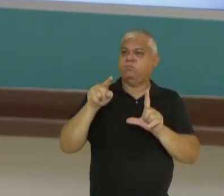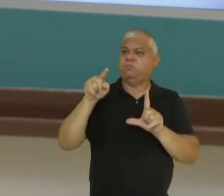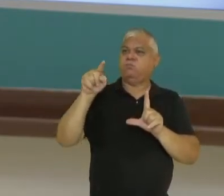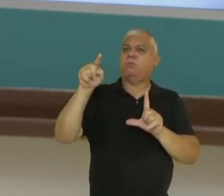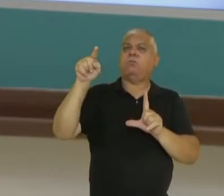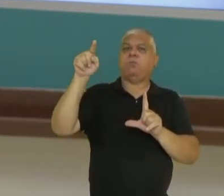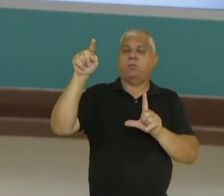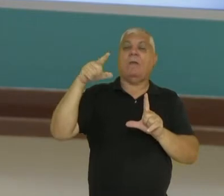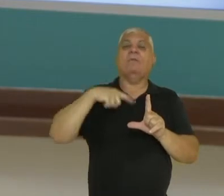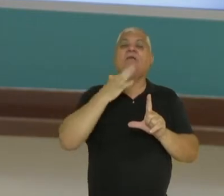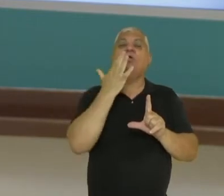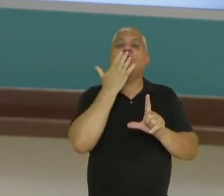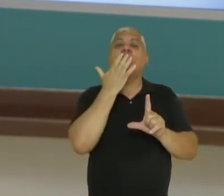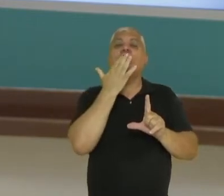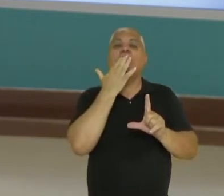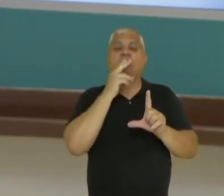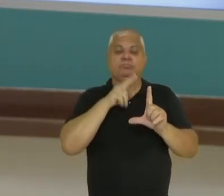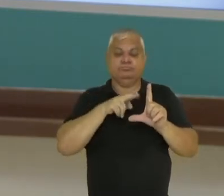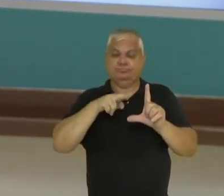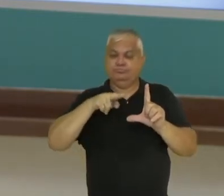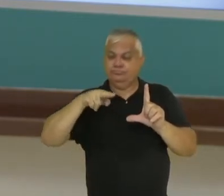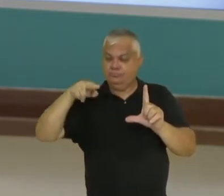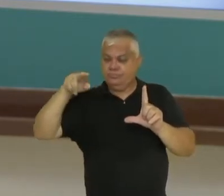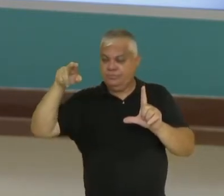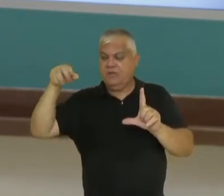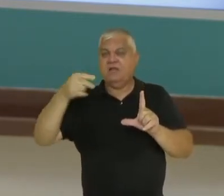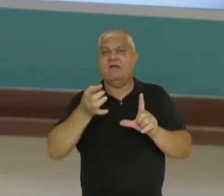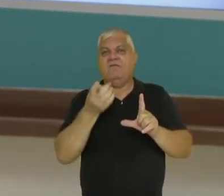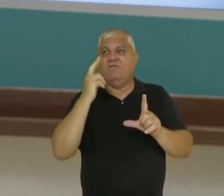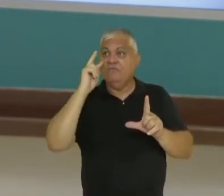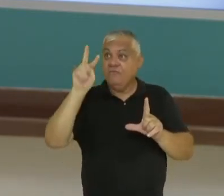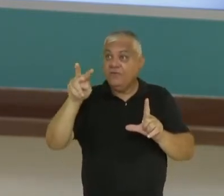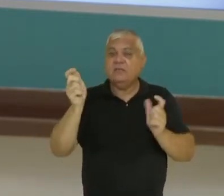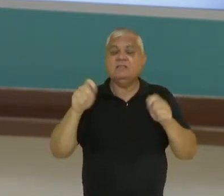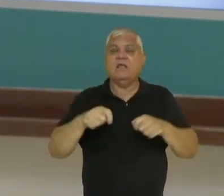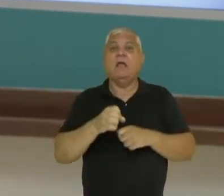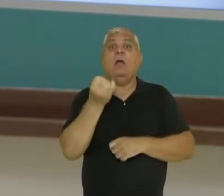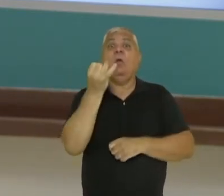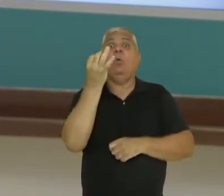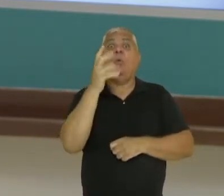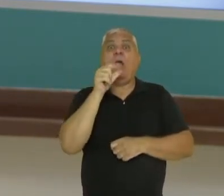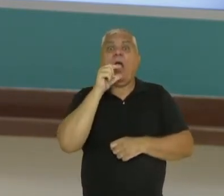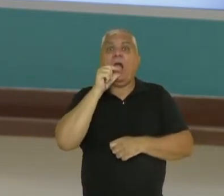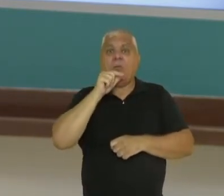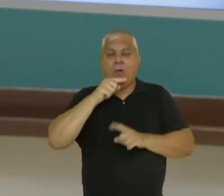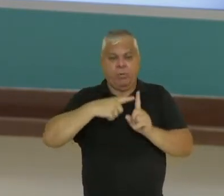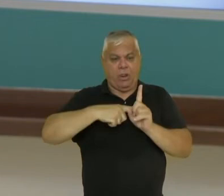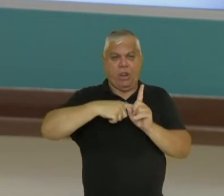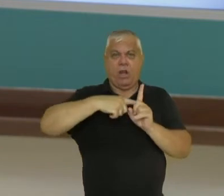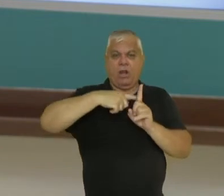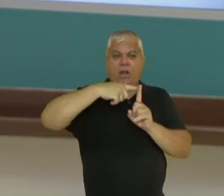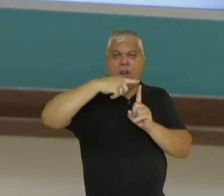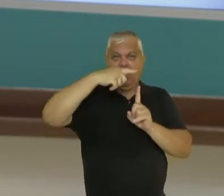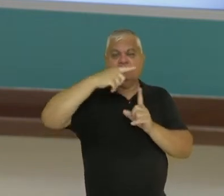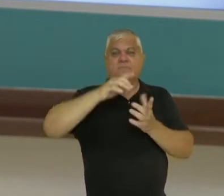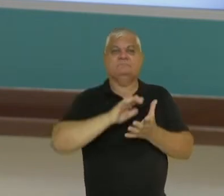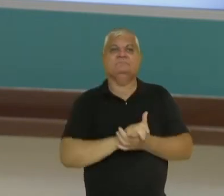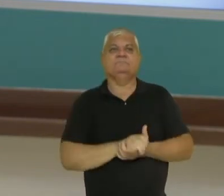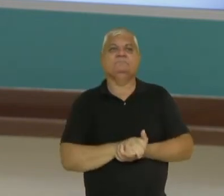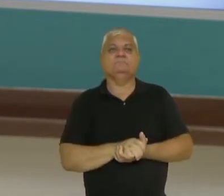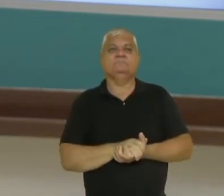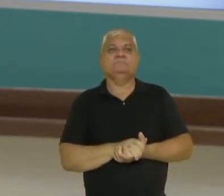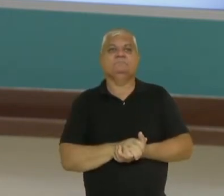mas pintado ao completo aqui fica mais fácil de ver, né? Por exemplo, quantos milímetros de chuva numa determinada cidade.